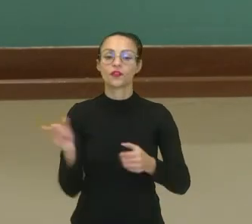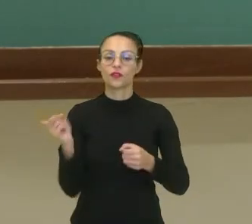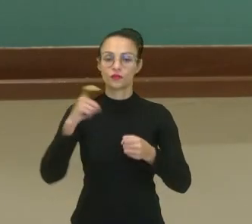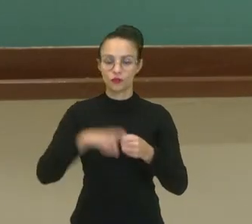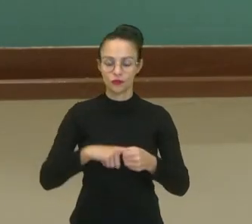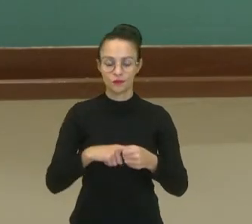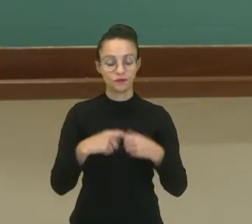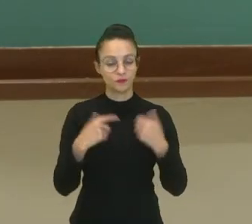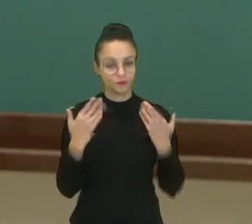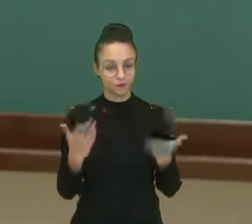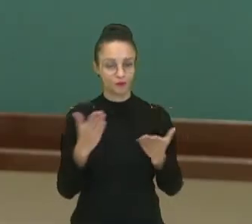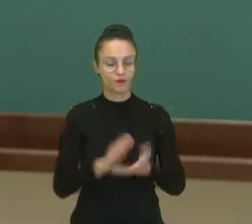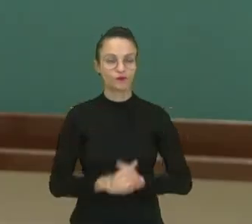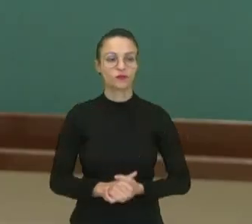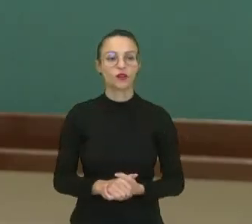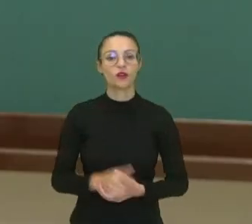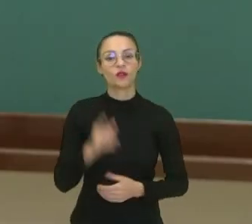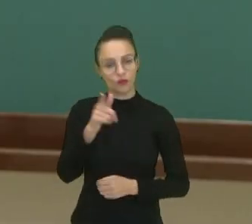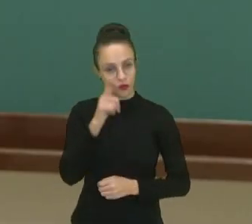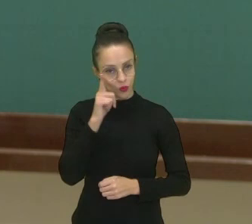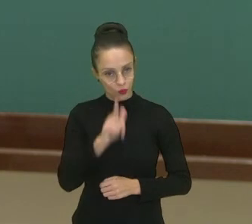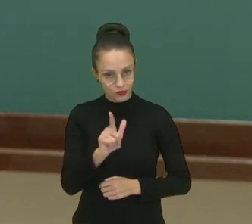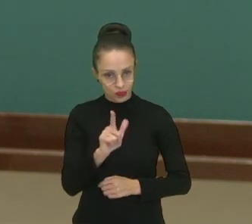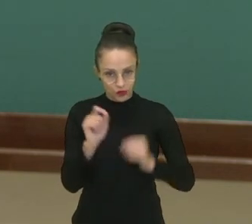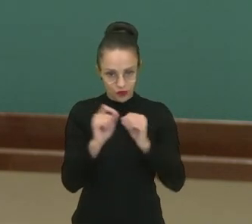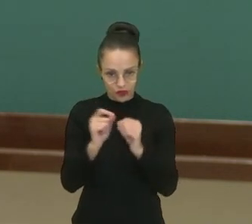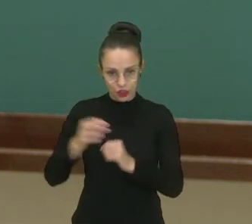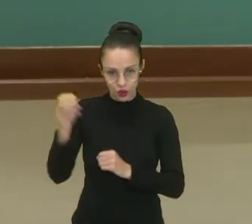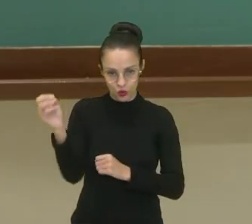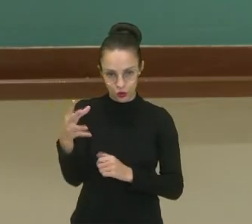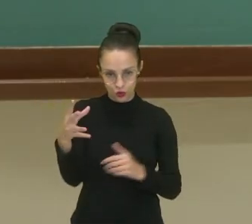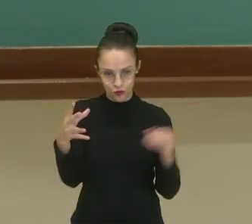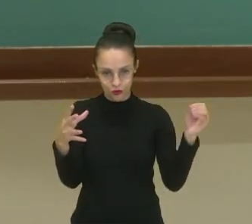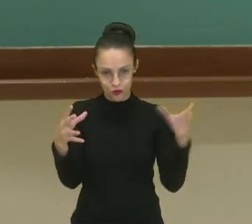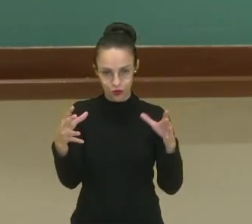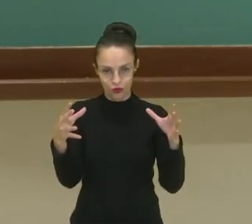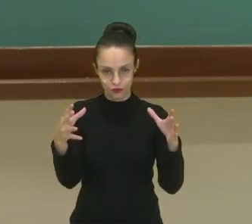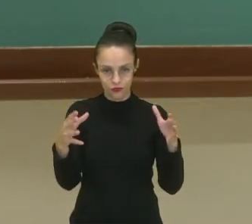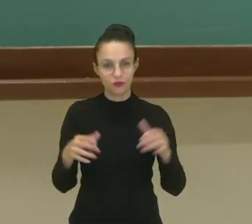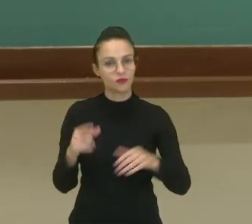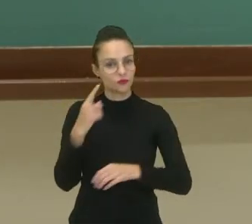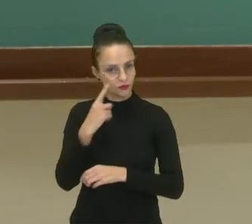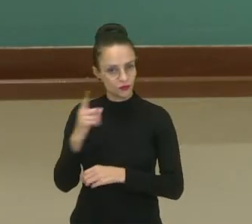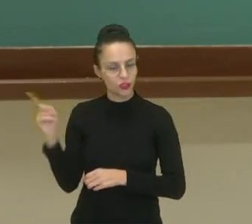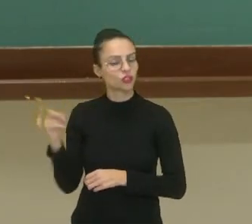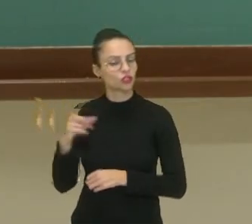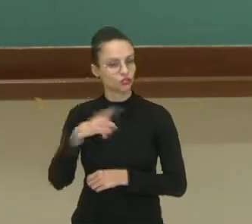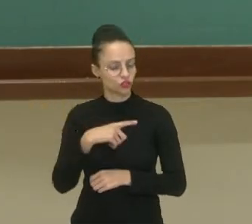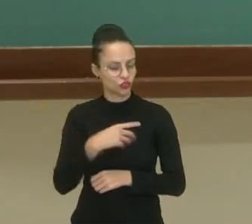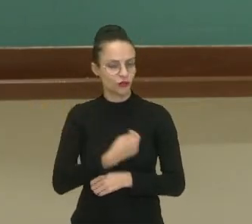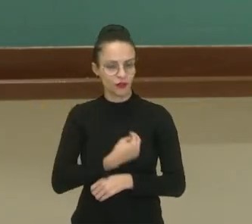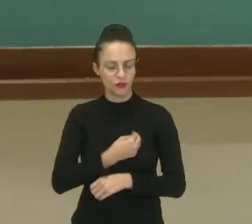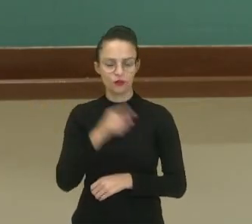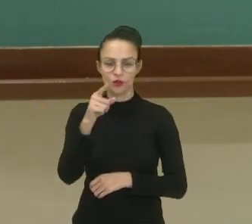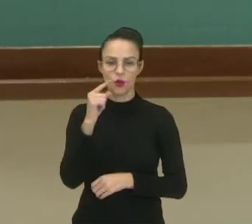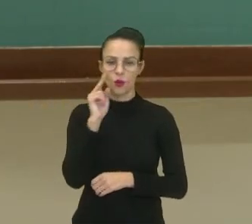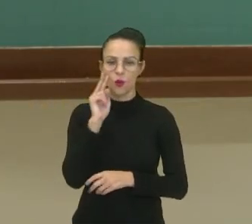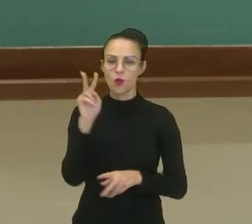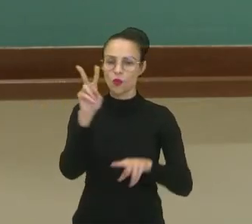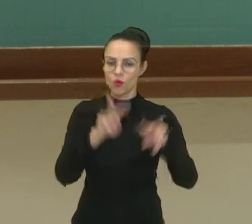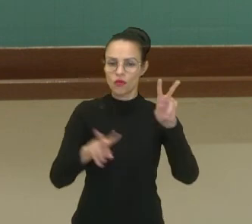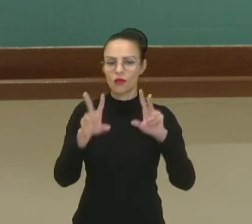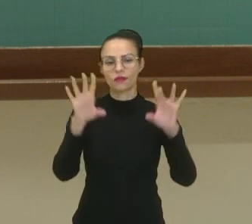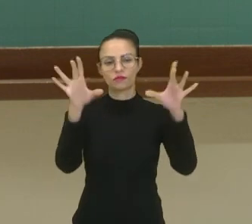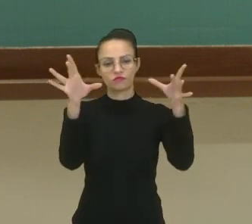voltei. Você conseguiu atualizar essas propagandas? Veja que ficou na tela para você olhar cada detalhe,